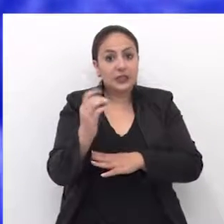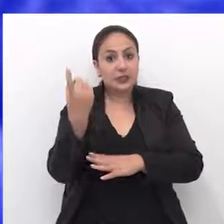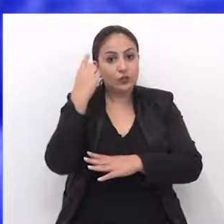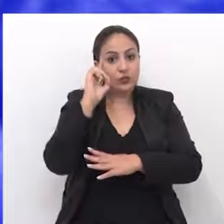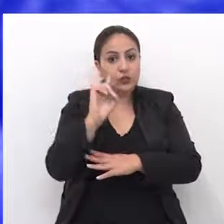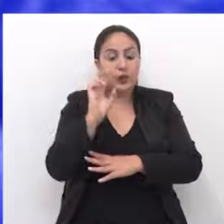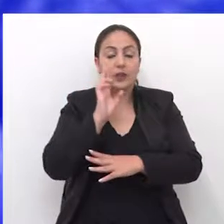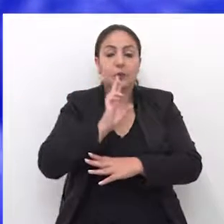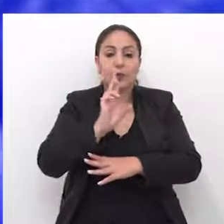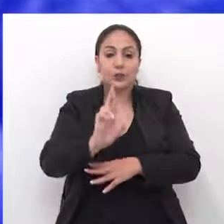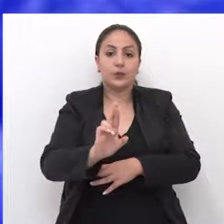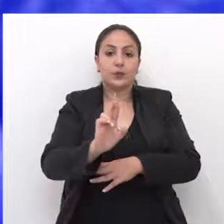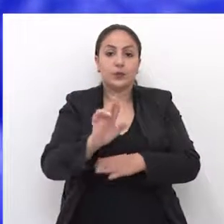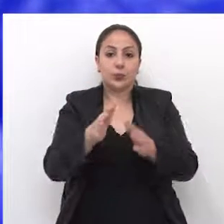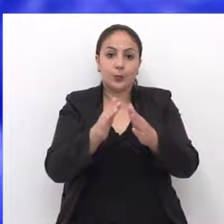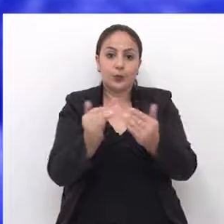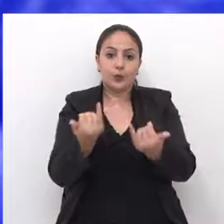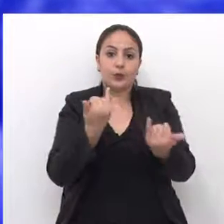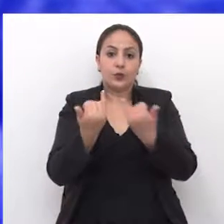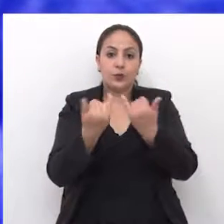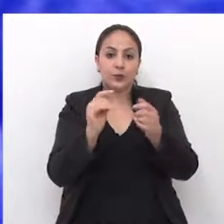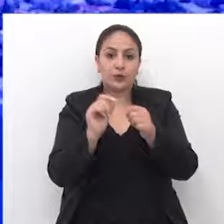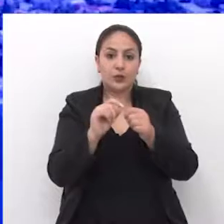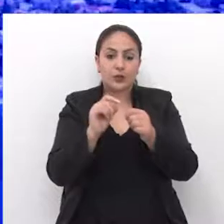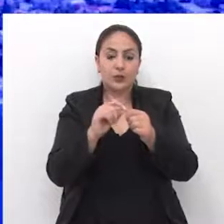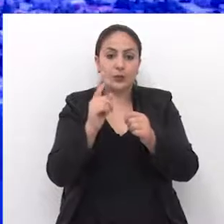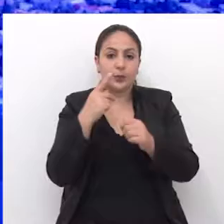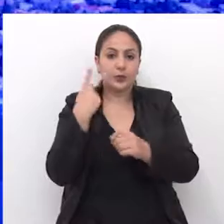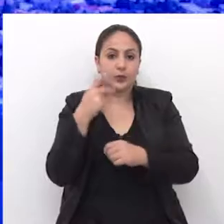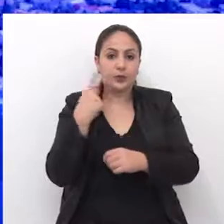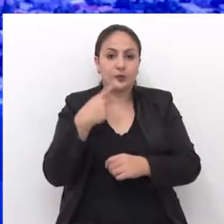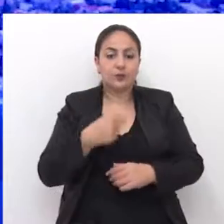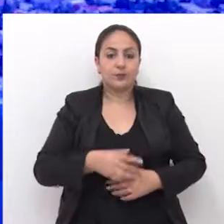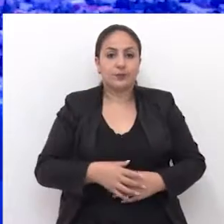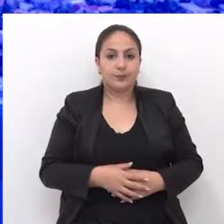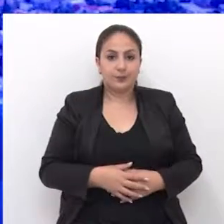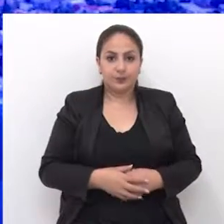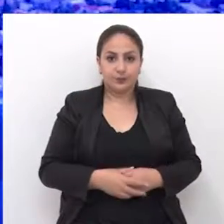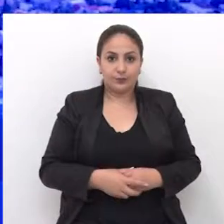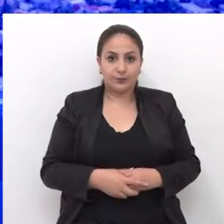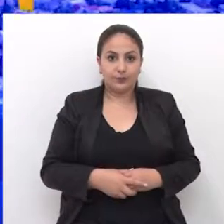de informações feitos pelos parlamentares.